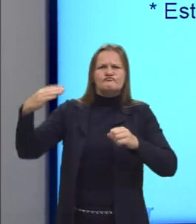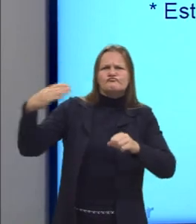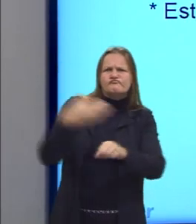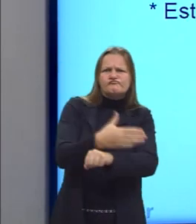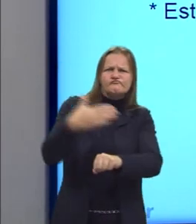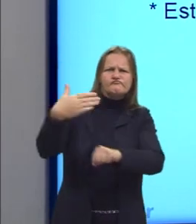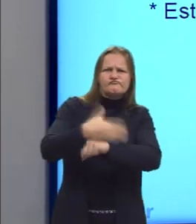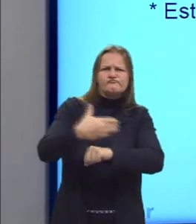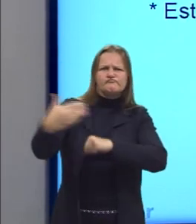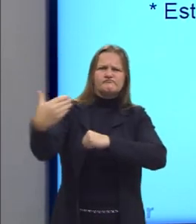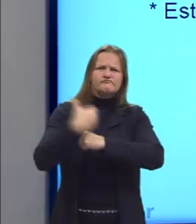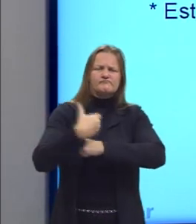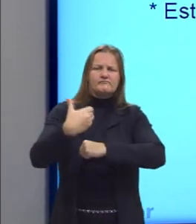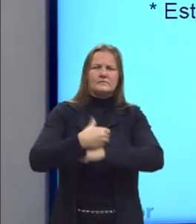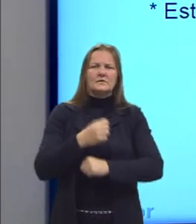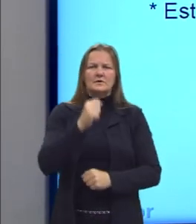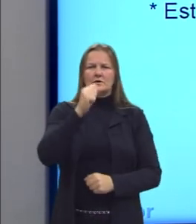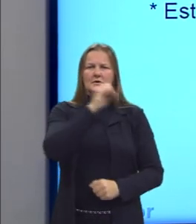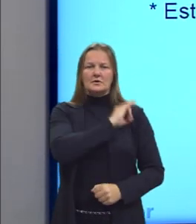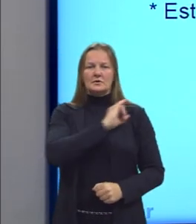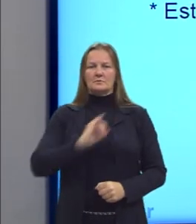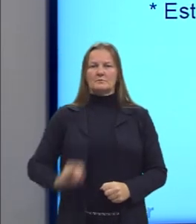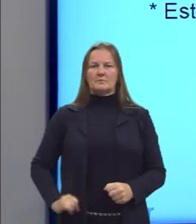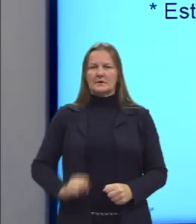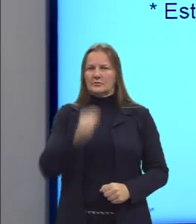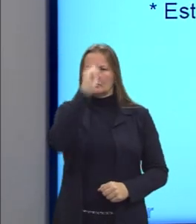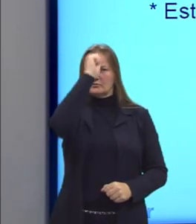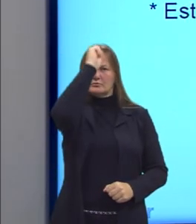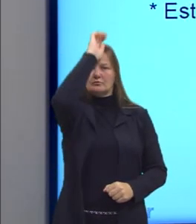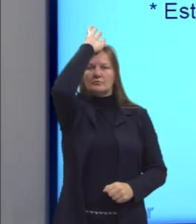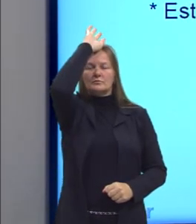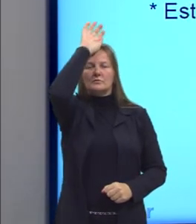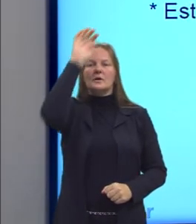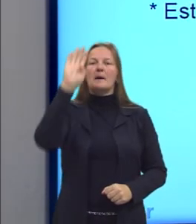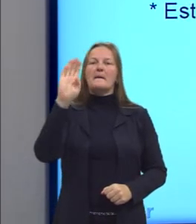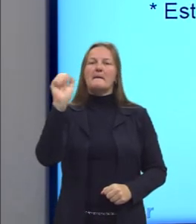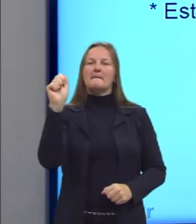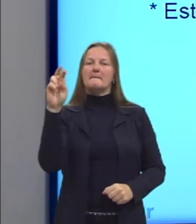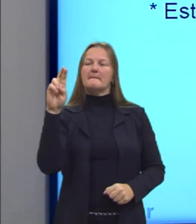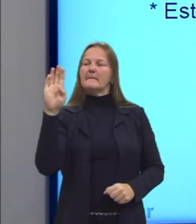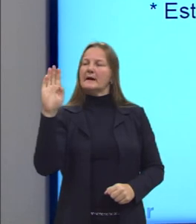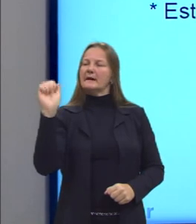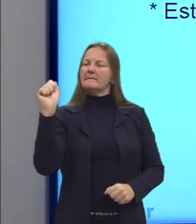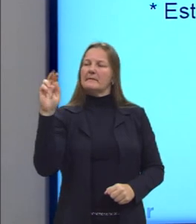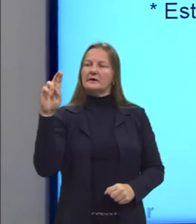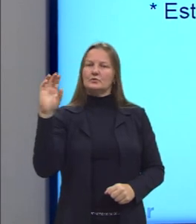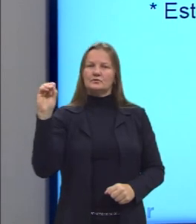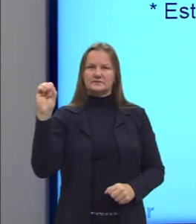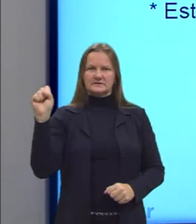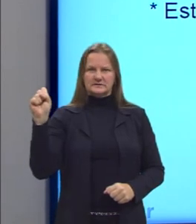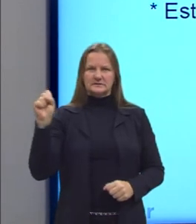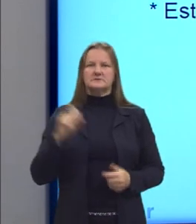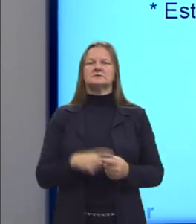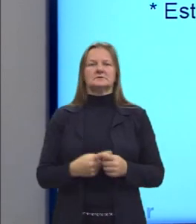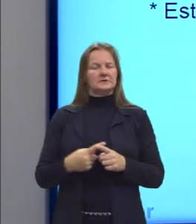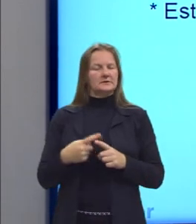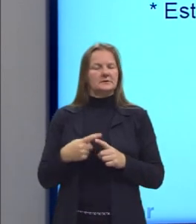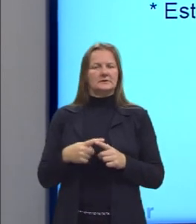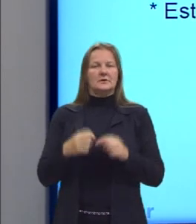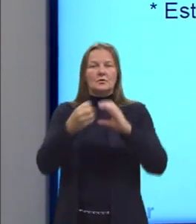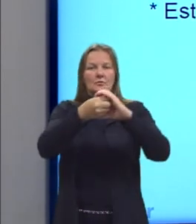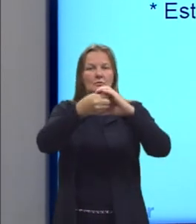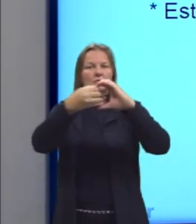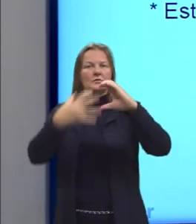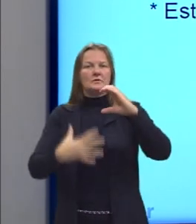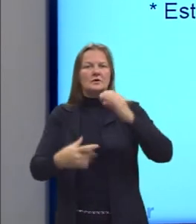principalmente do império romano e todo aquele que não fosse Romano era considerado Bárbaro ele é caracterizado por uma